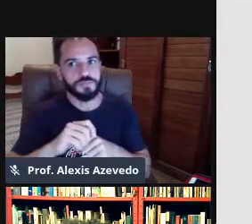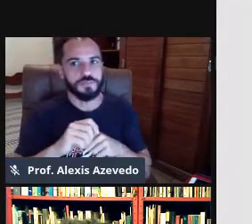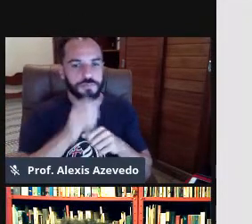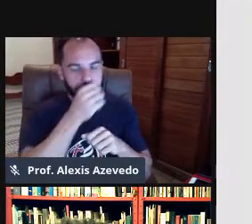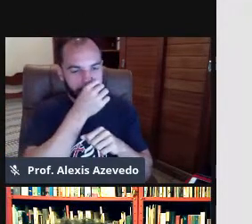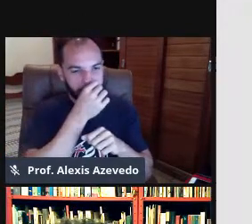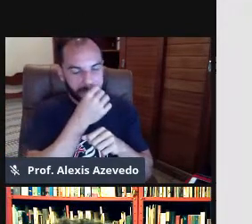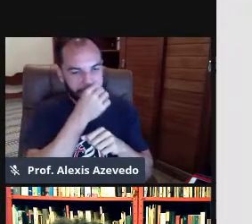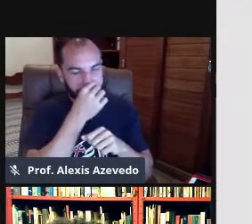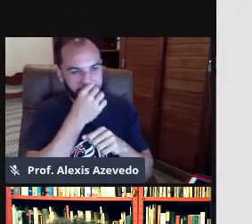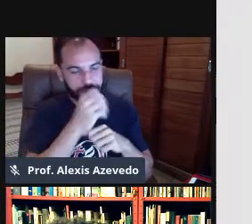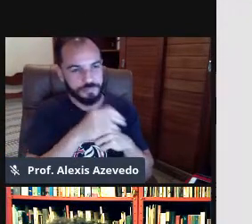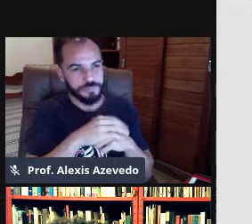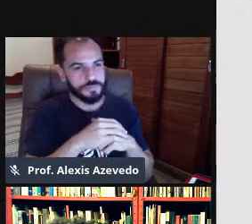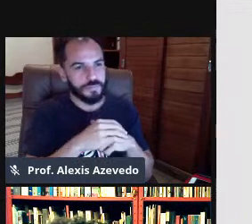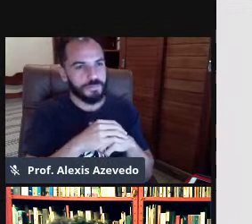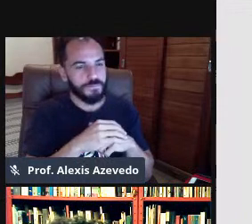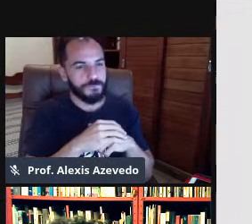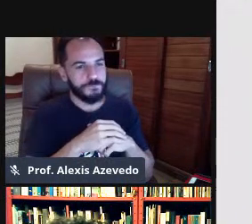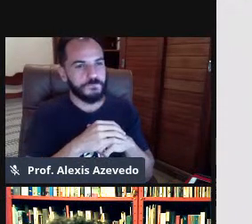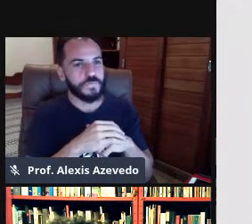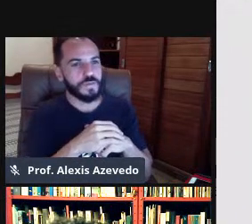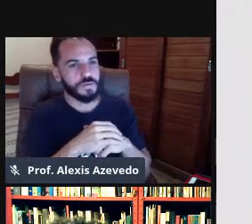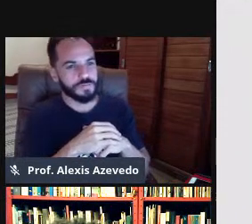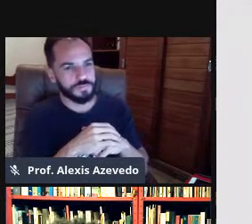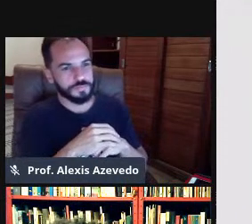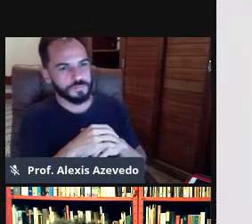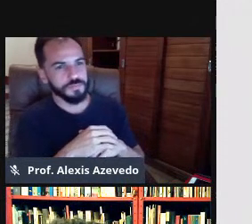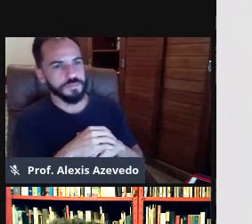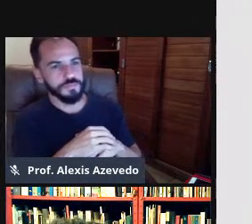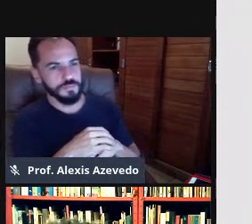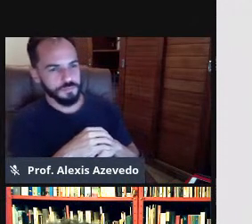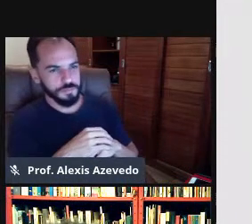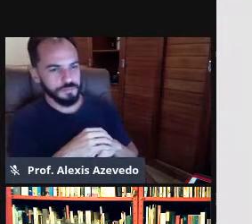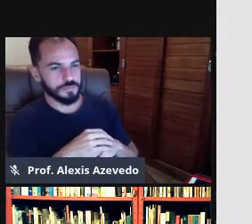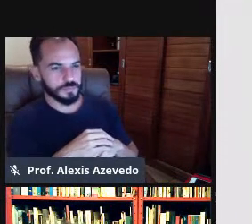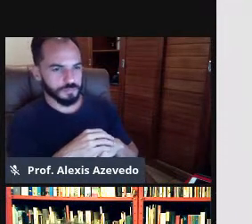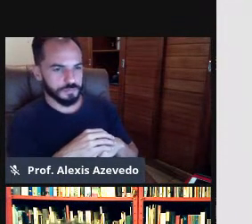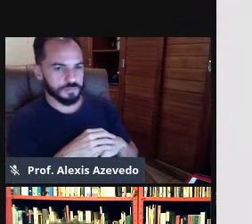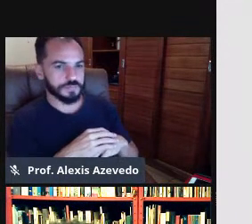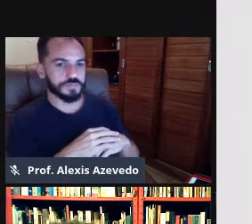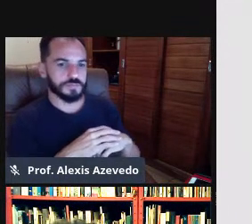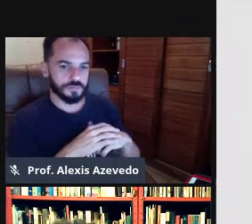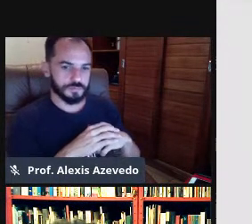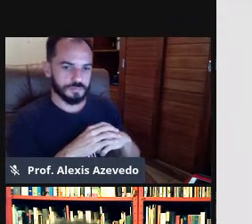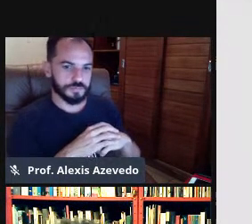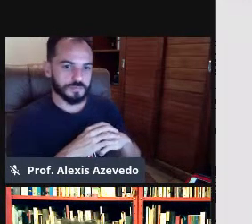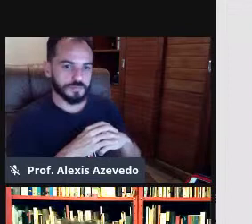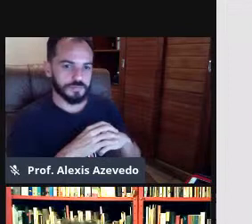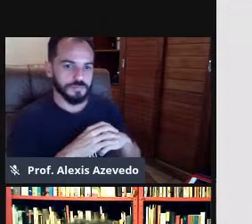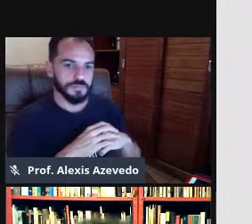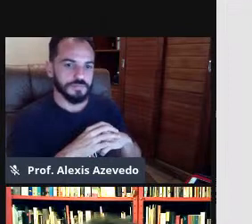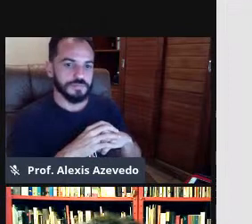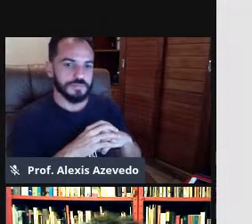com certeza fazer outras optativas à habilitação. Ok?